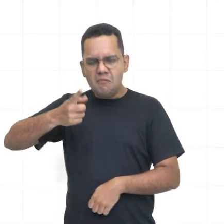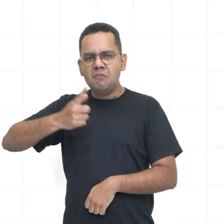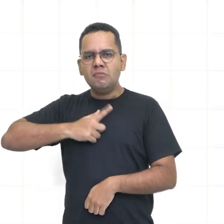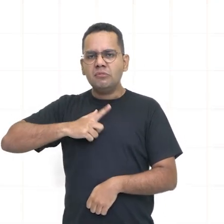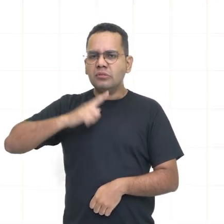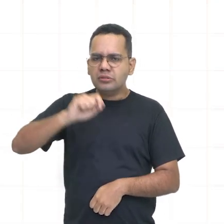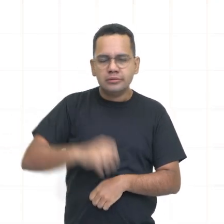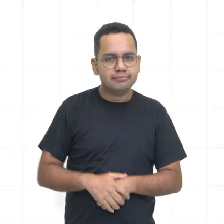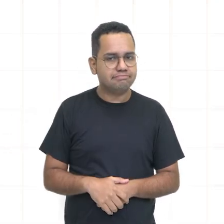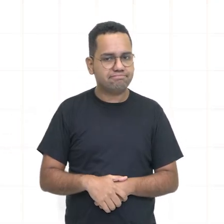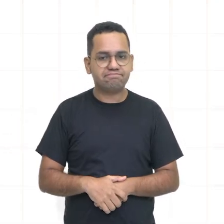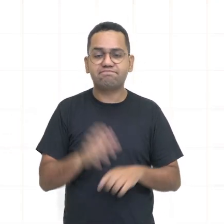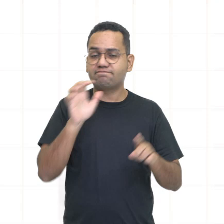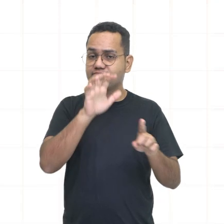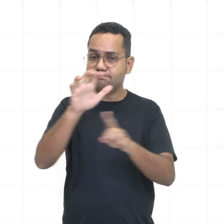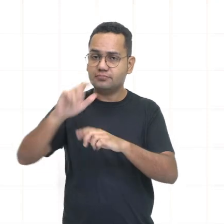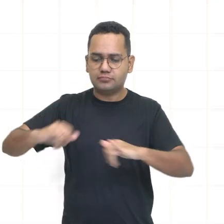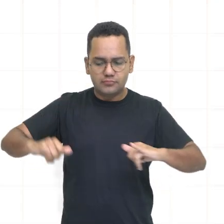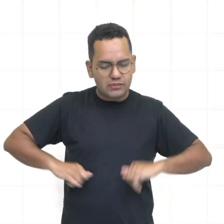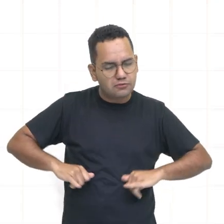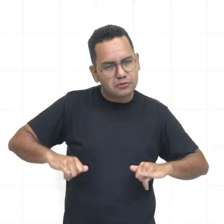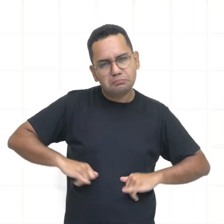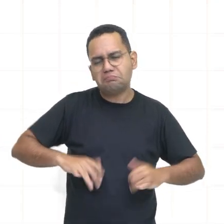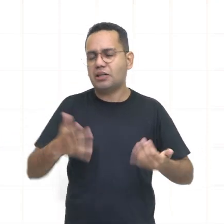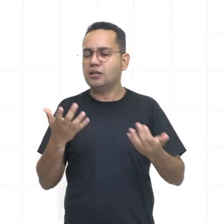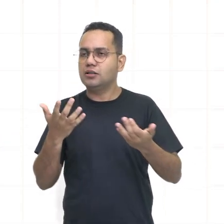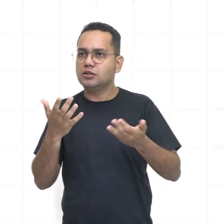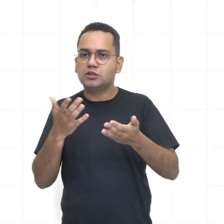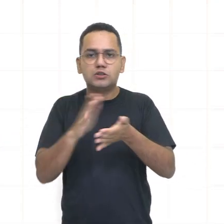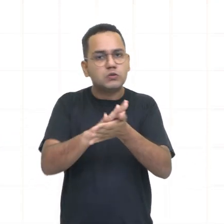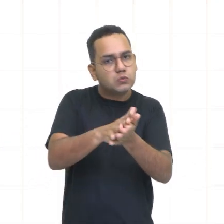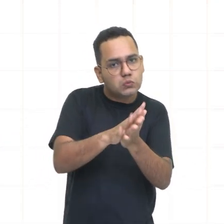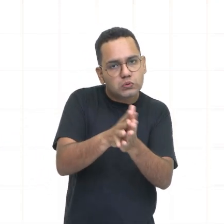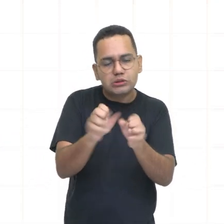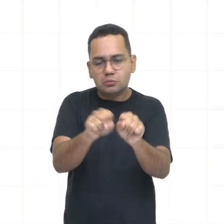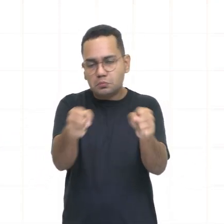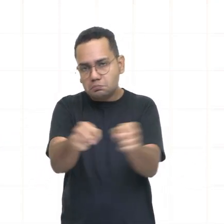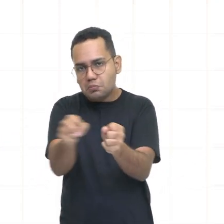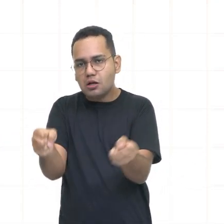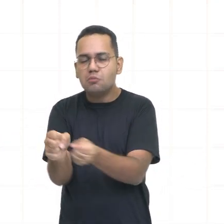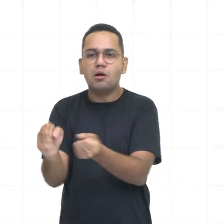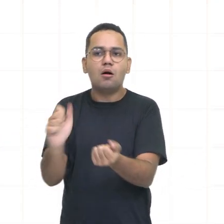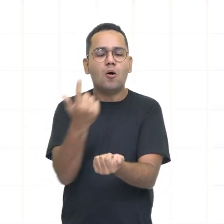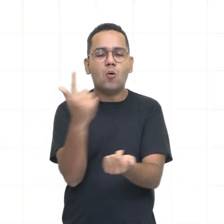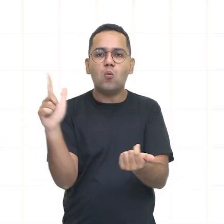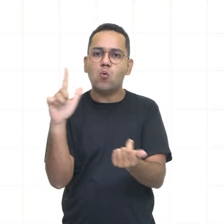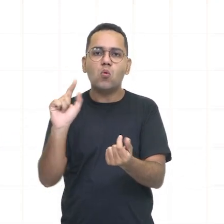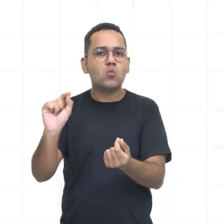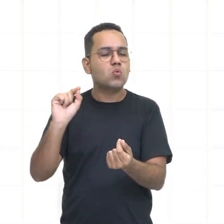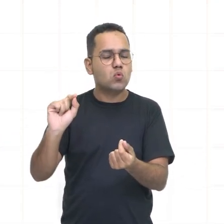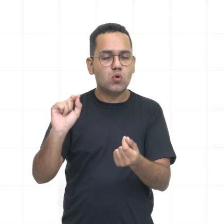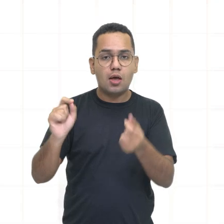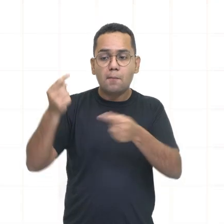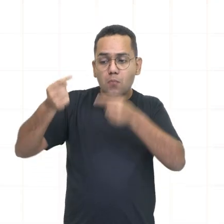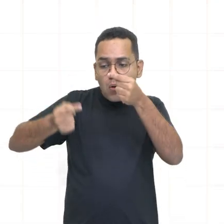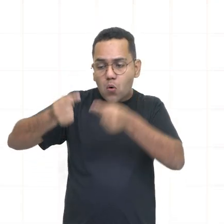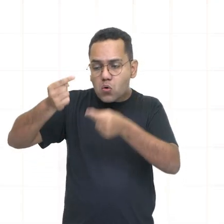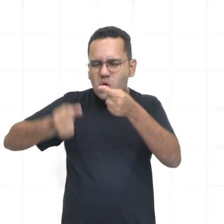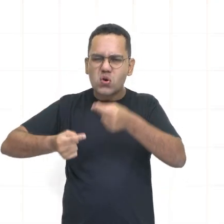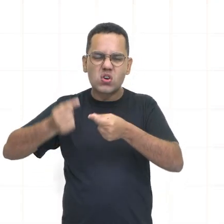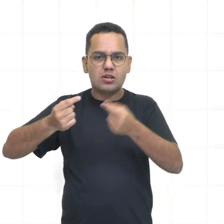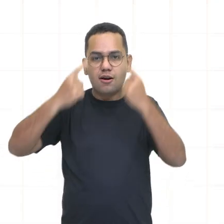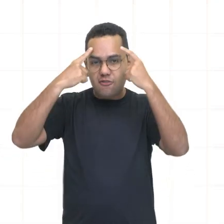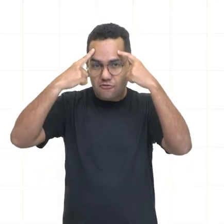de sofrimento, à aplicação de destruição, à aplicação de políticas repressivas. Tudo isso vai estar ali